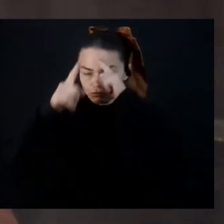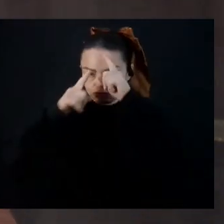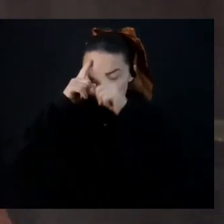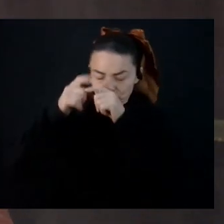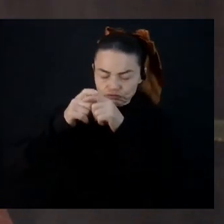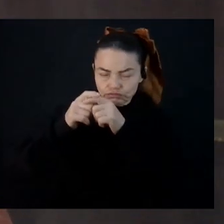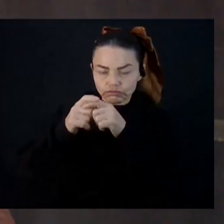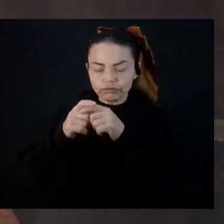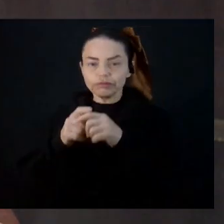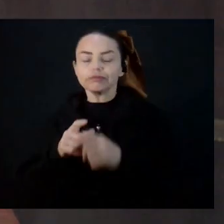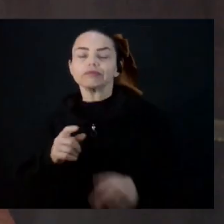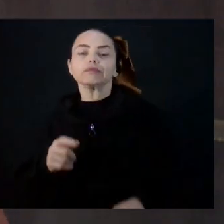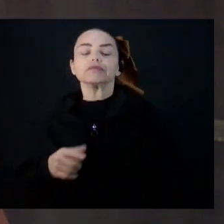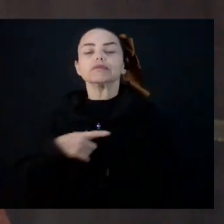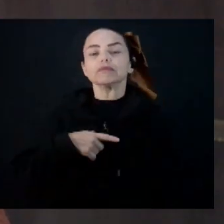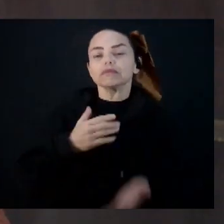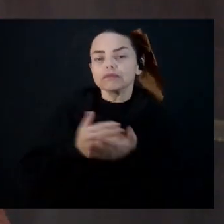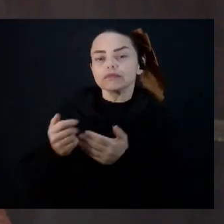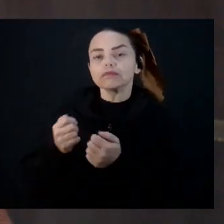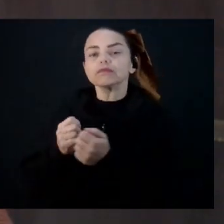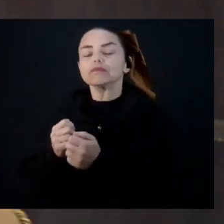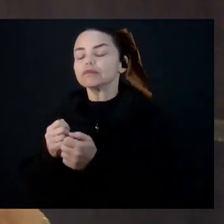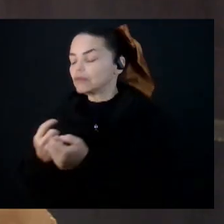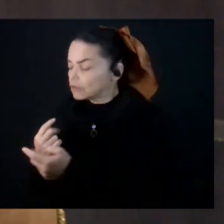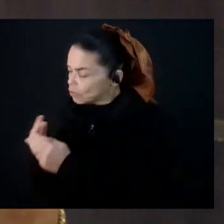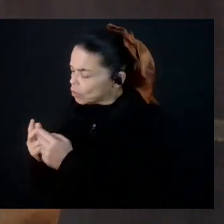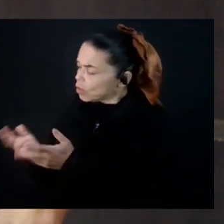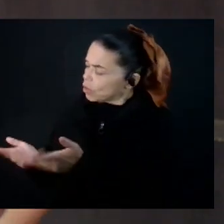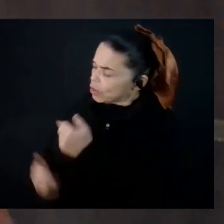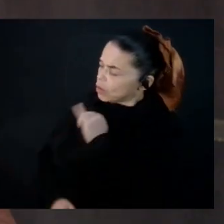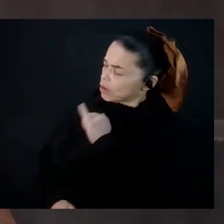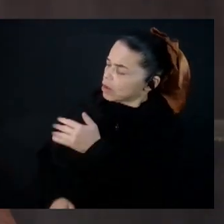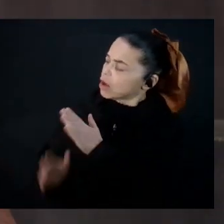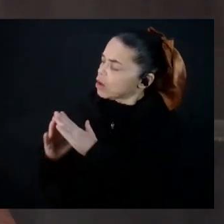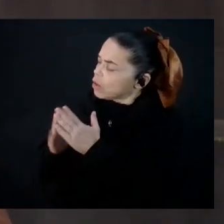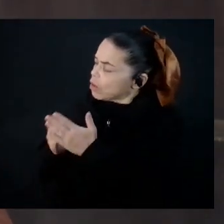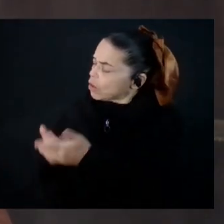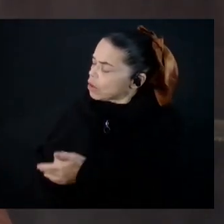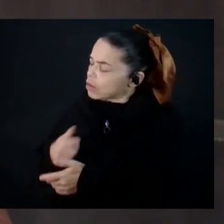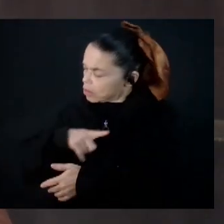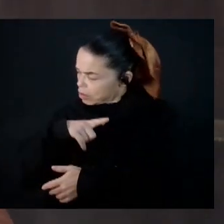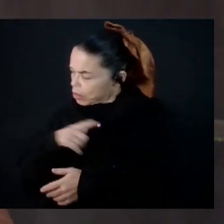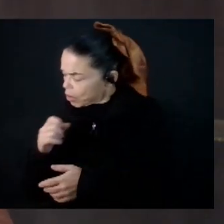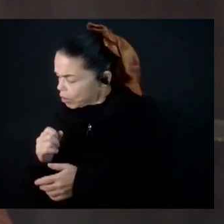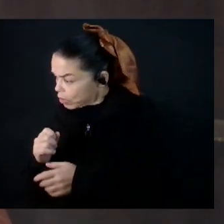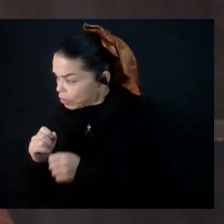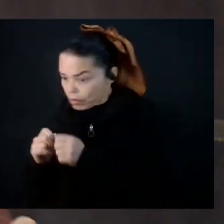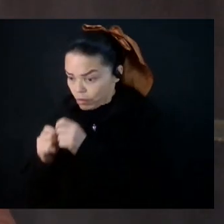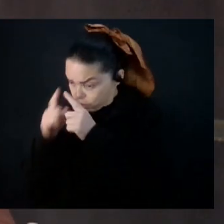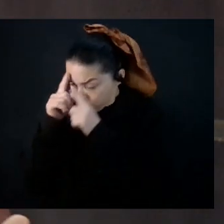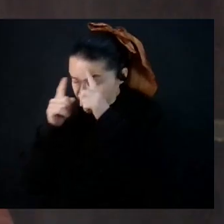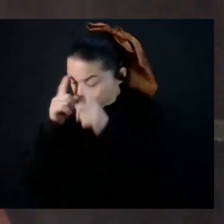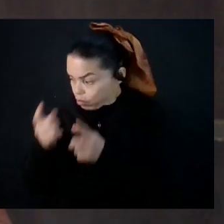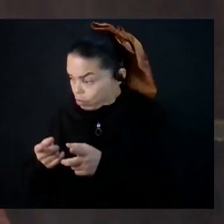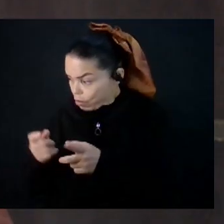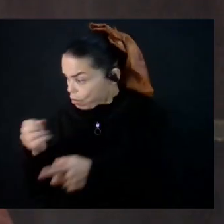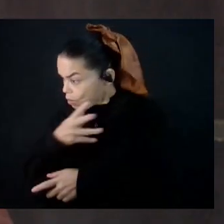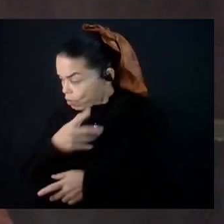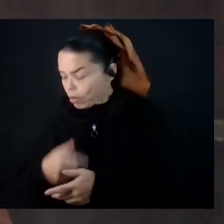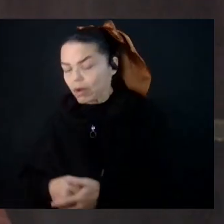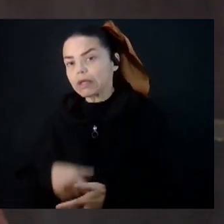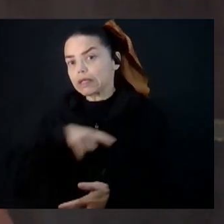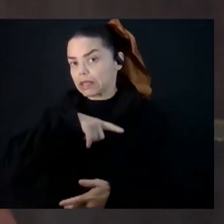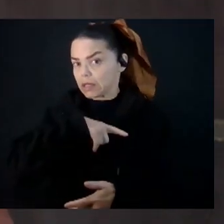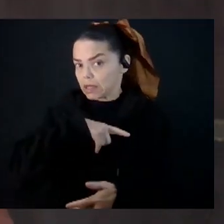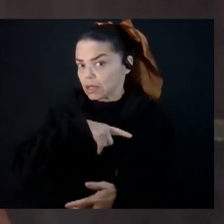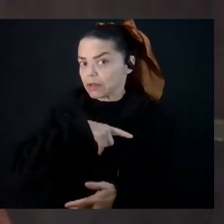pode começar um diálogo perguntando: olha, na escola você criou algo novo? Tem muitas escolas que também